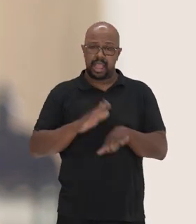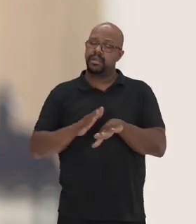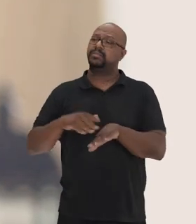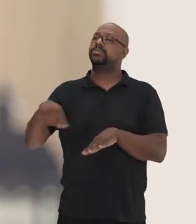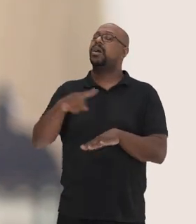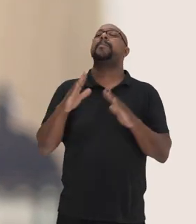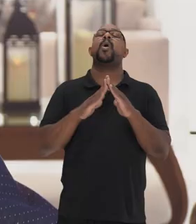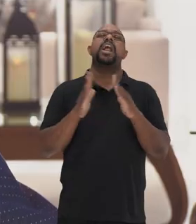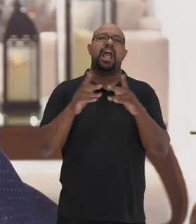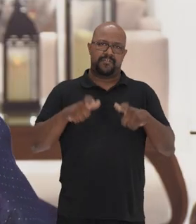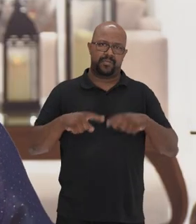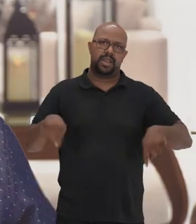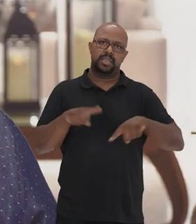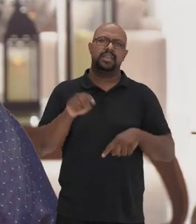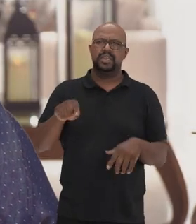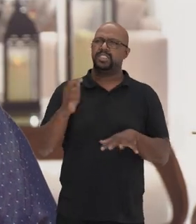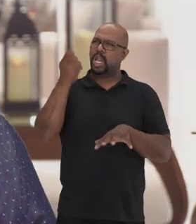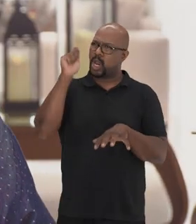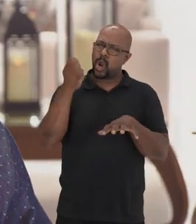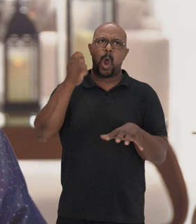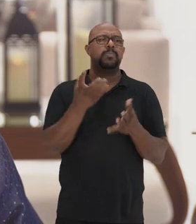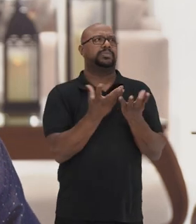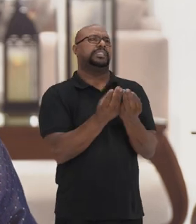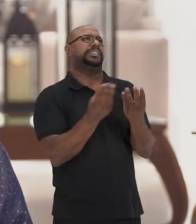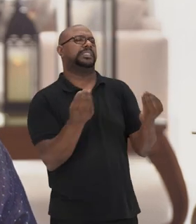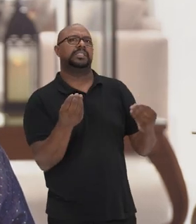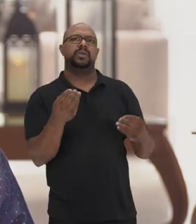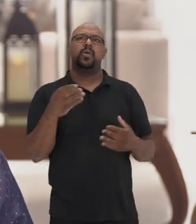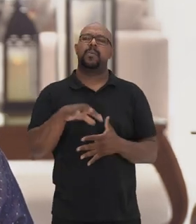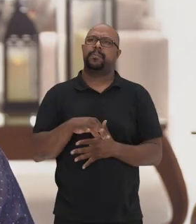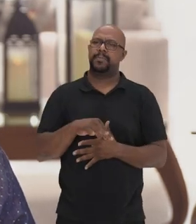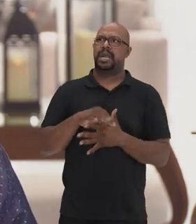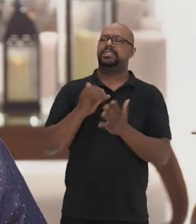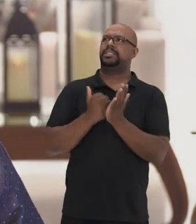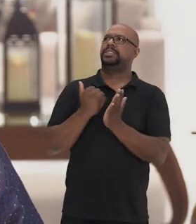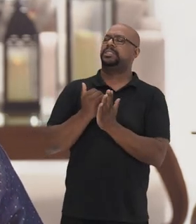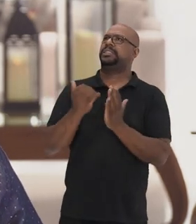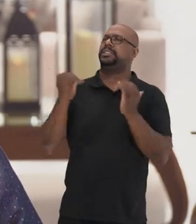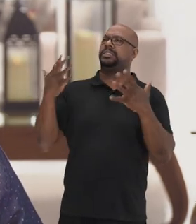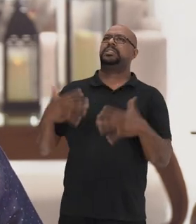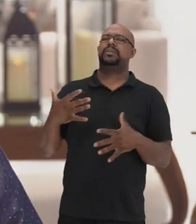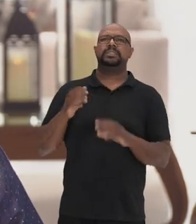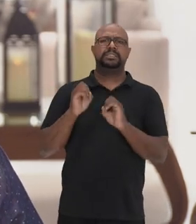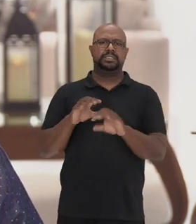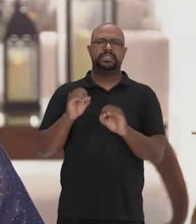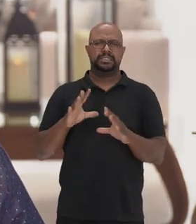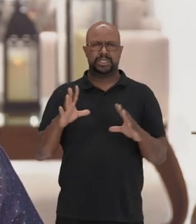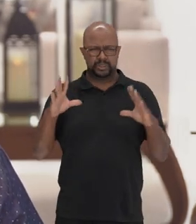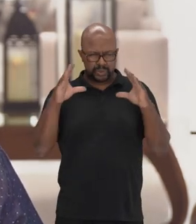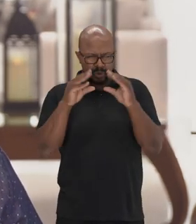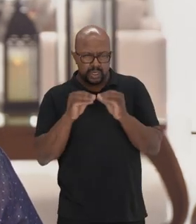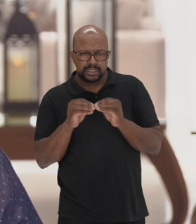moradores que aqui morava que de quilombos que tenham com Mestre superlativos Nos quais se ensinam de noite